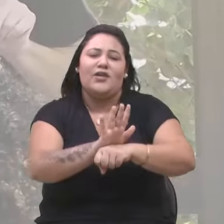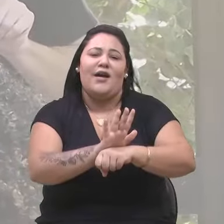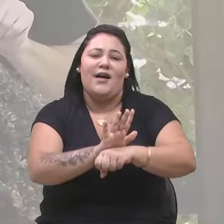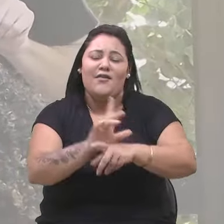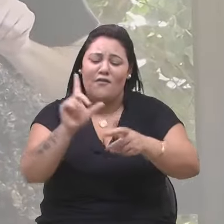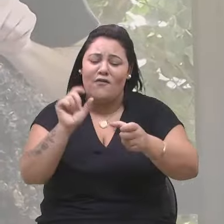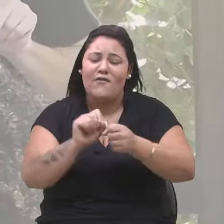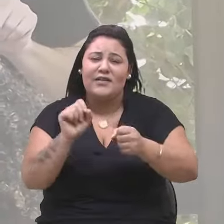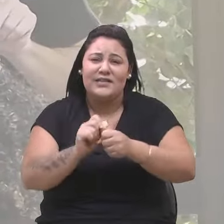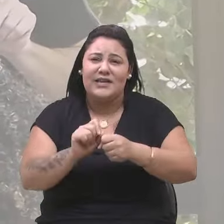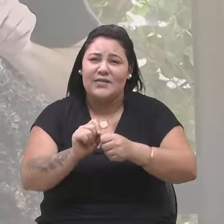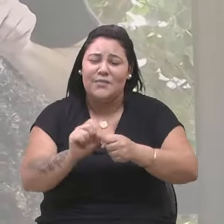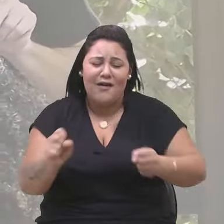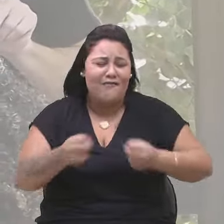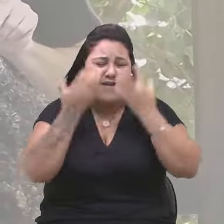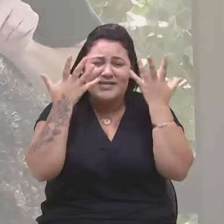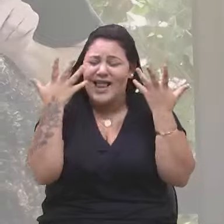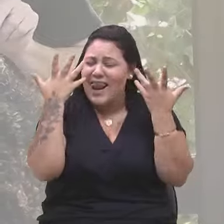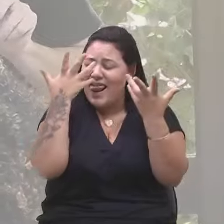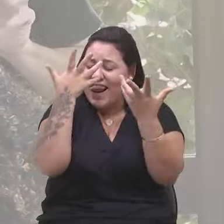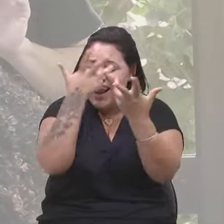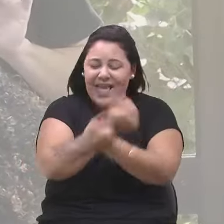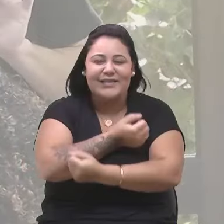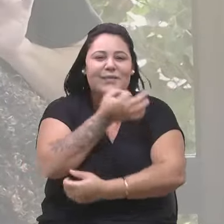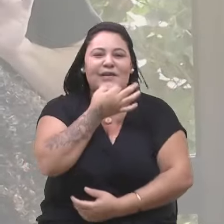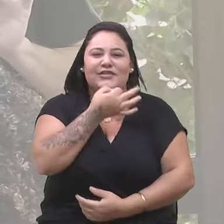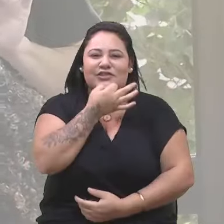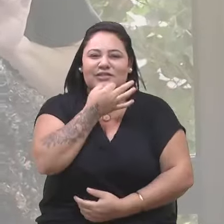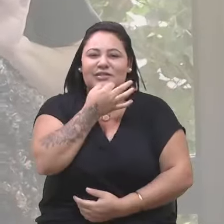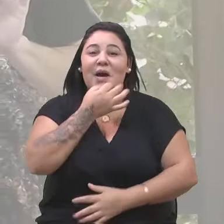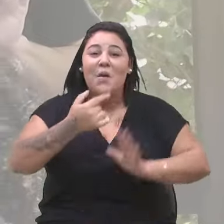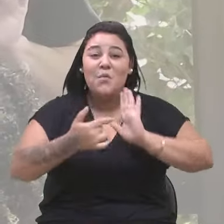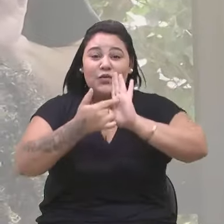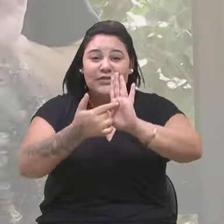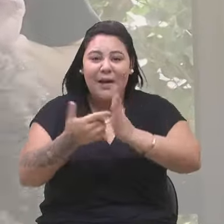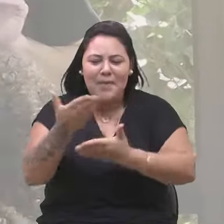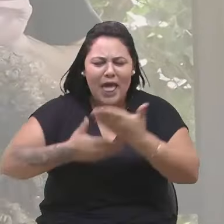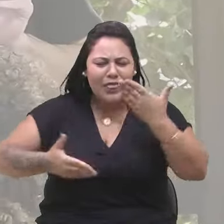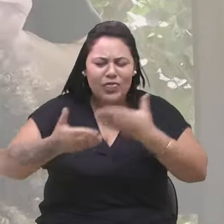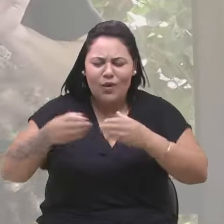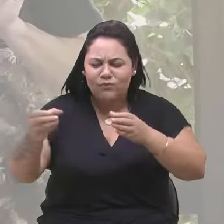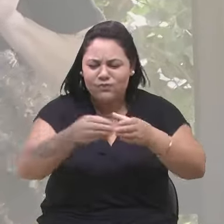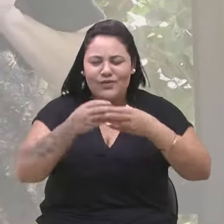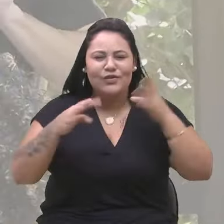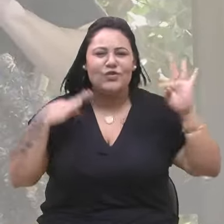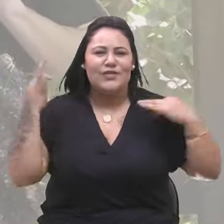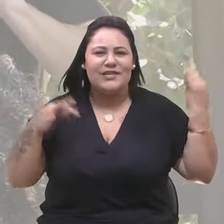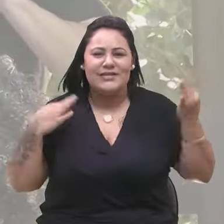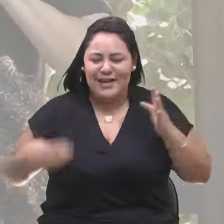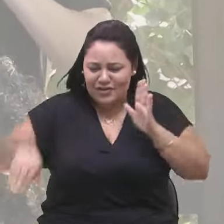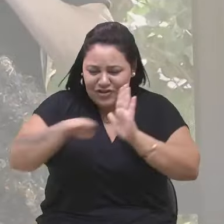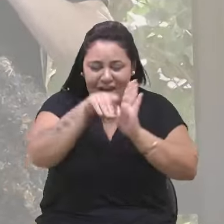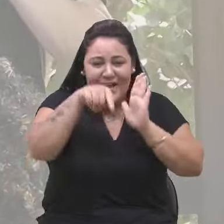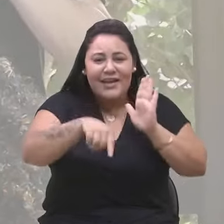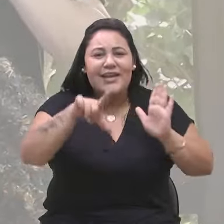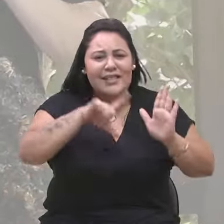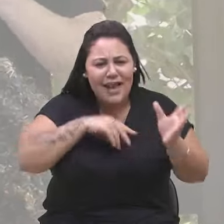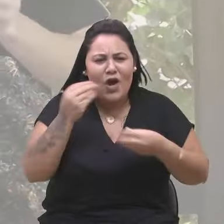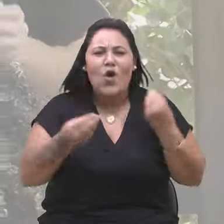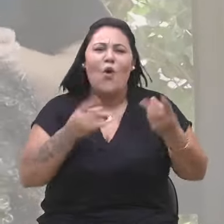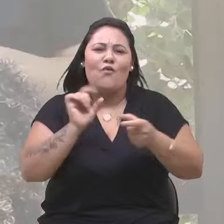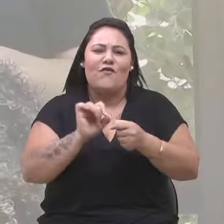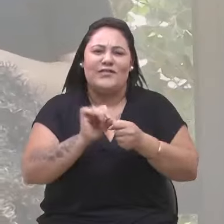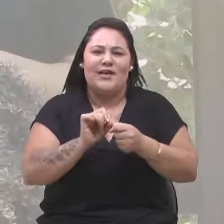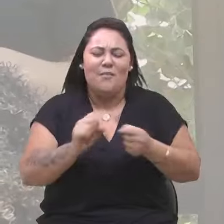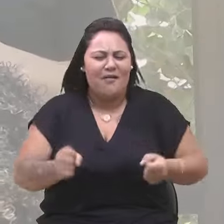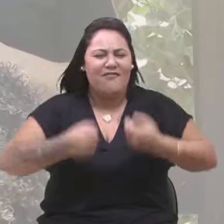mais linda para a Caxia do Sul. Vamos mostrar para os nossos turistas que nós temos a condição de fazer uma festa bonita, sem crítica,